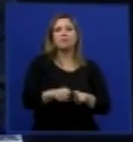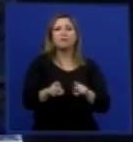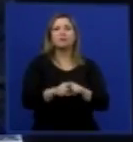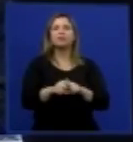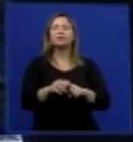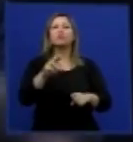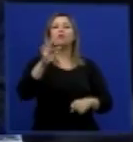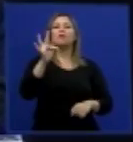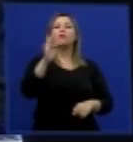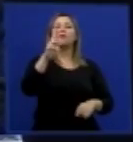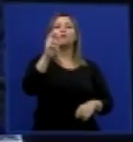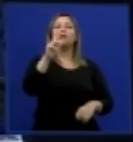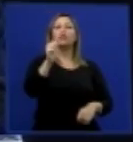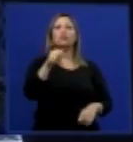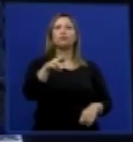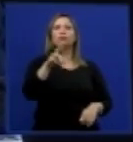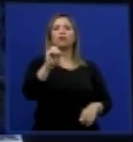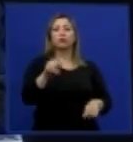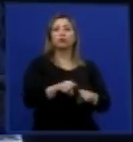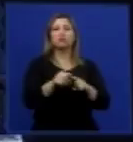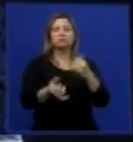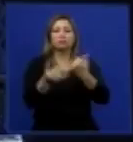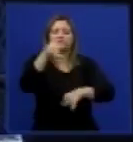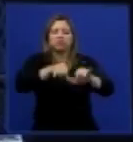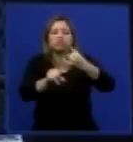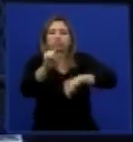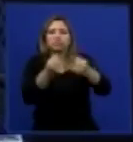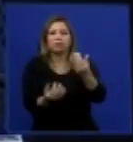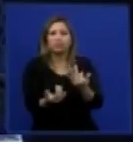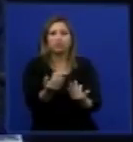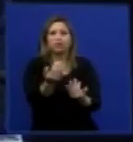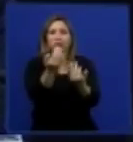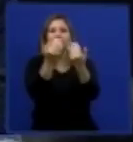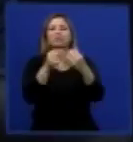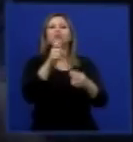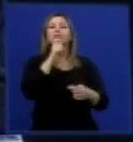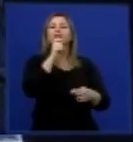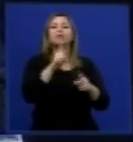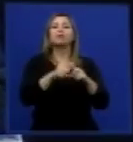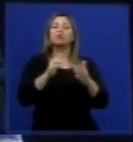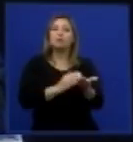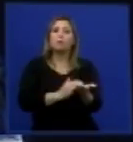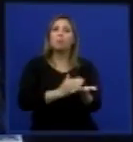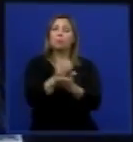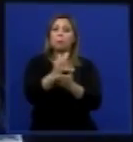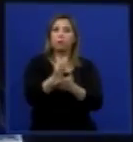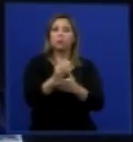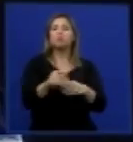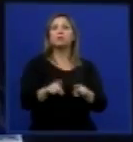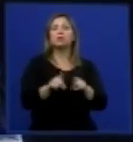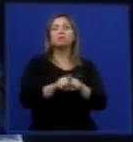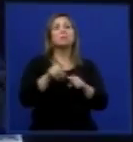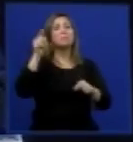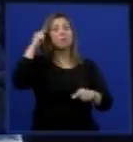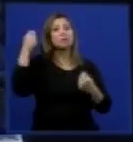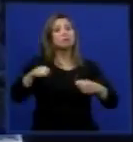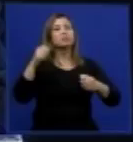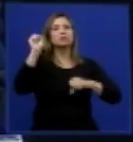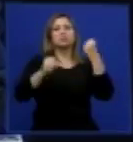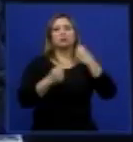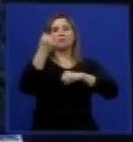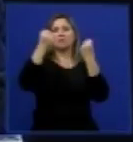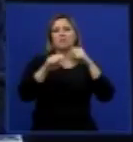furanos e de dioxinas omite entretanto que para se fabricar cimentos é imperioso que as